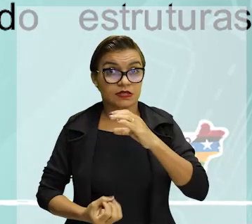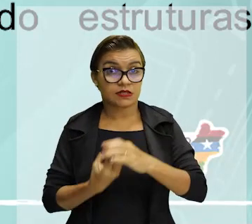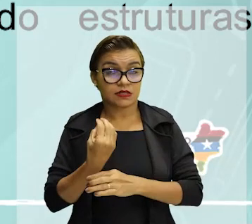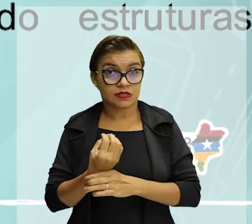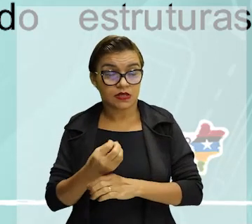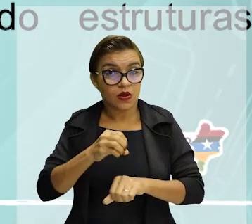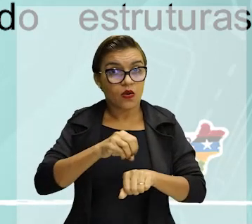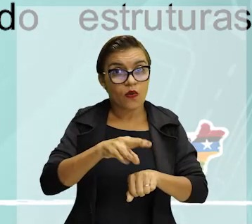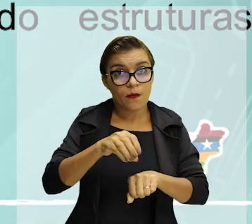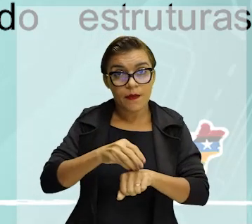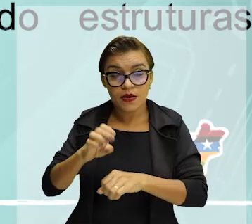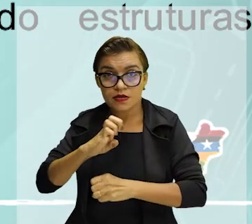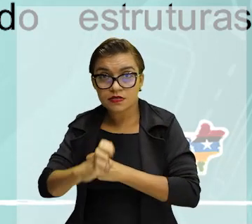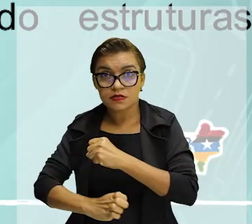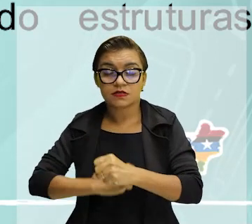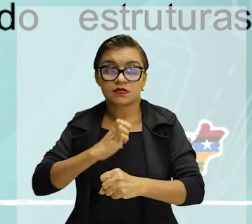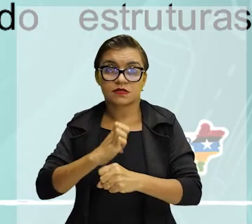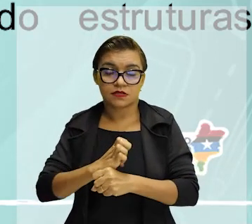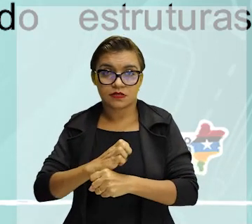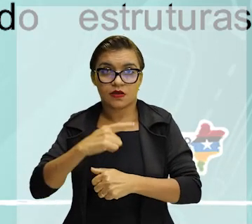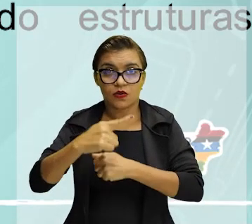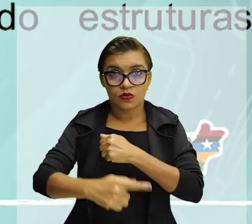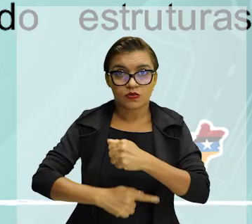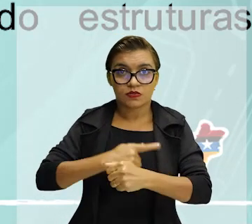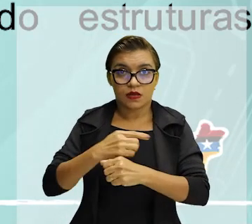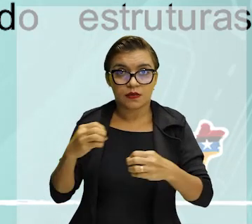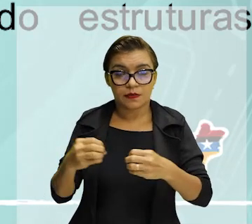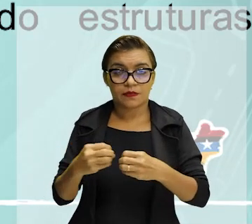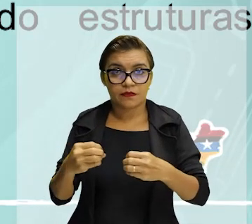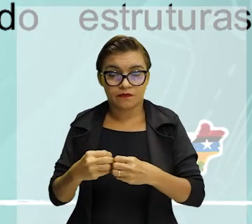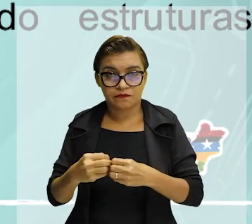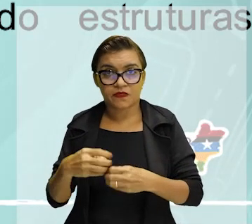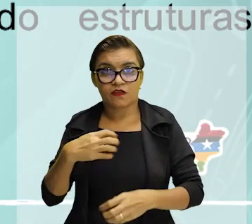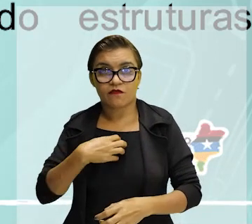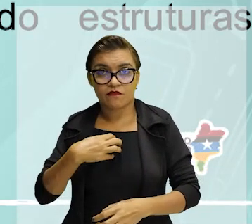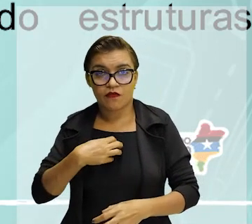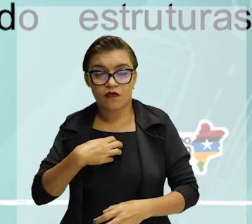seus elétrons com os átomos vizinhos, formando estruturas